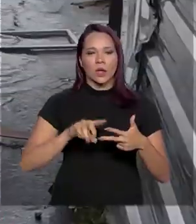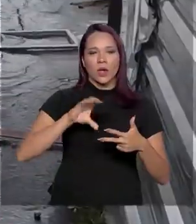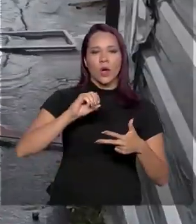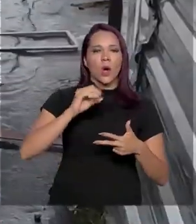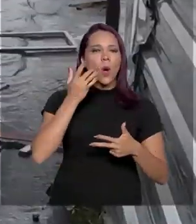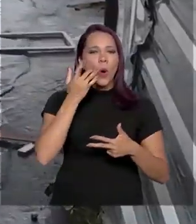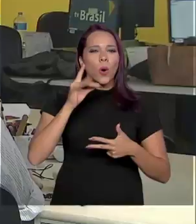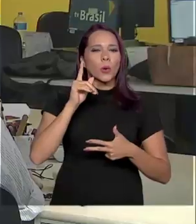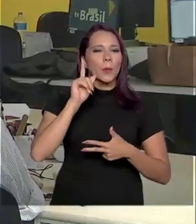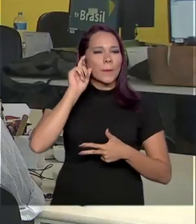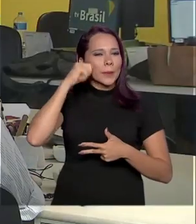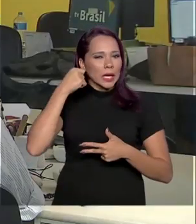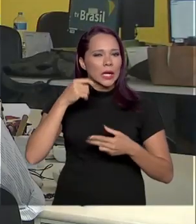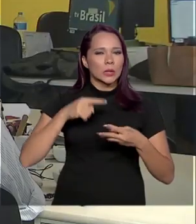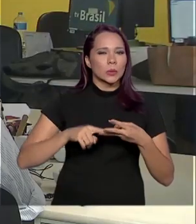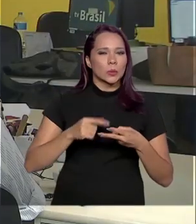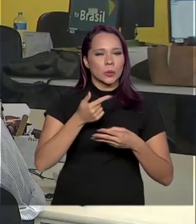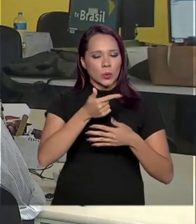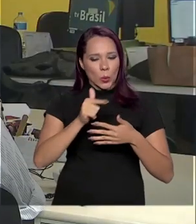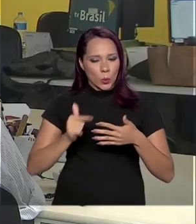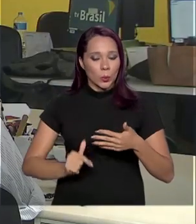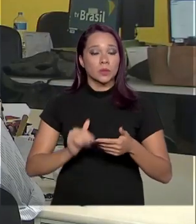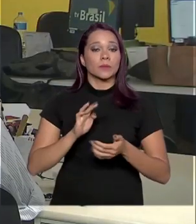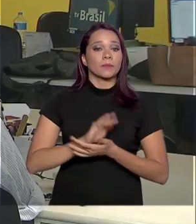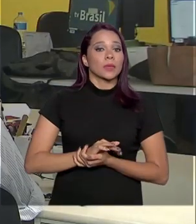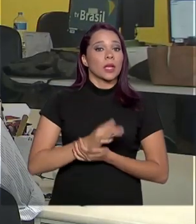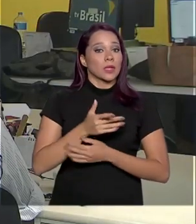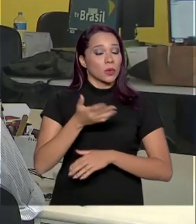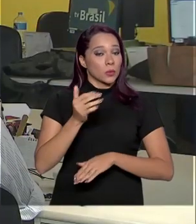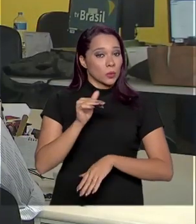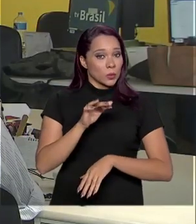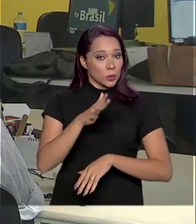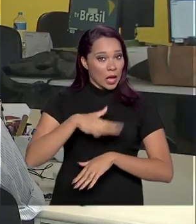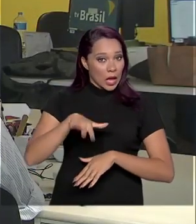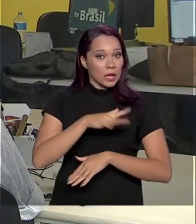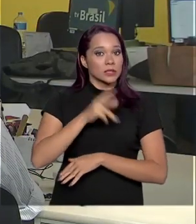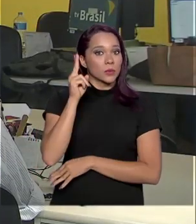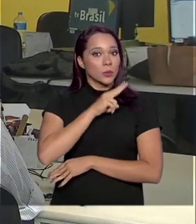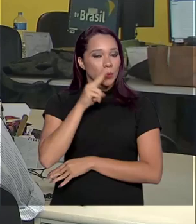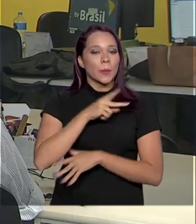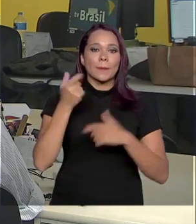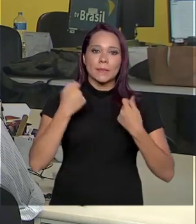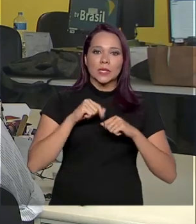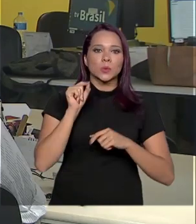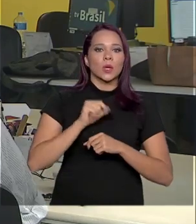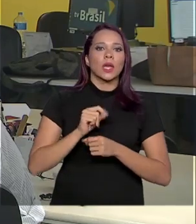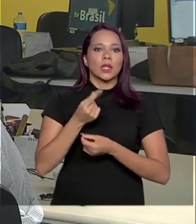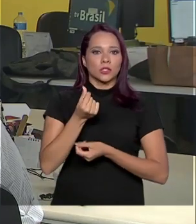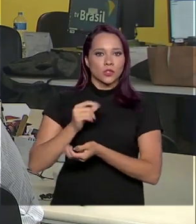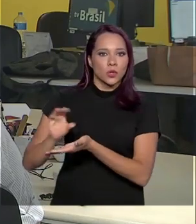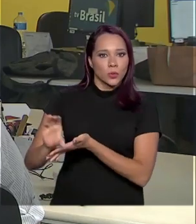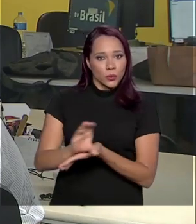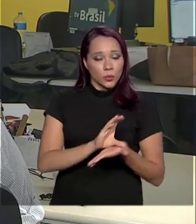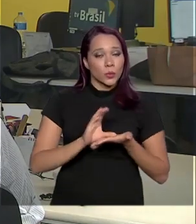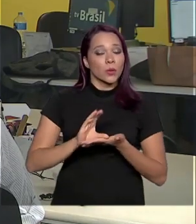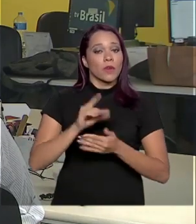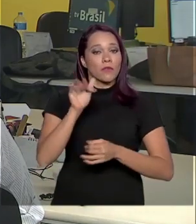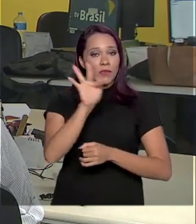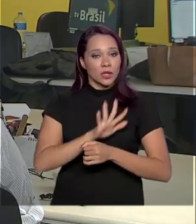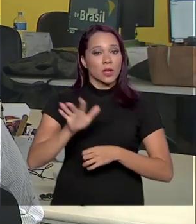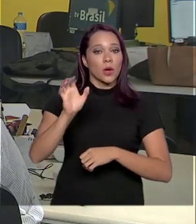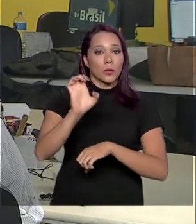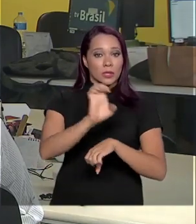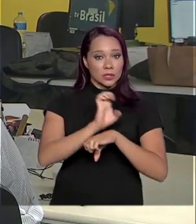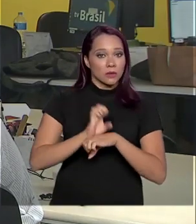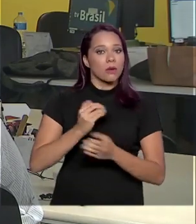Sete Lagoas e Viçosa. A gente esclarece que no estado de emergência existe a possibilidade de obtenção de recursos federais e estaduais de